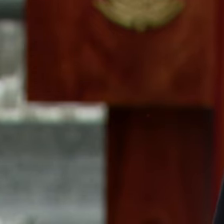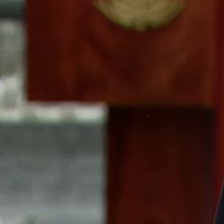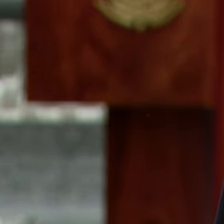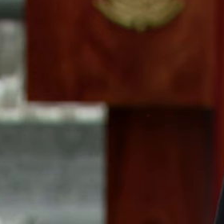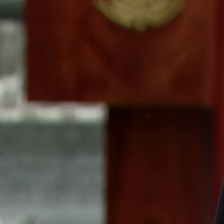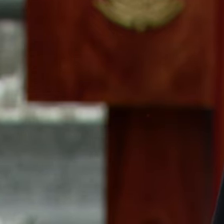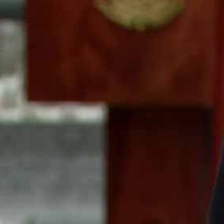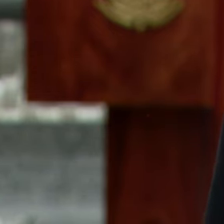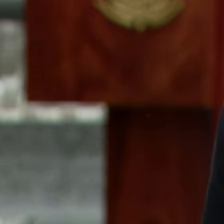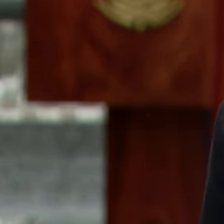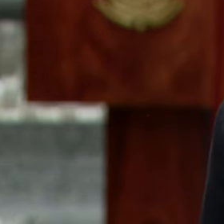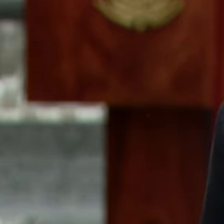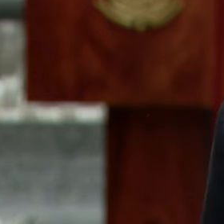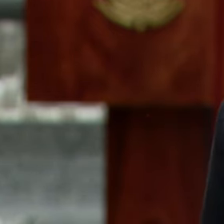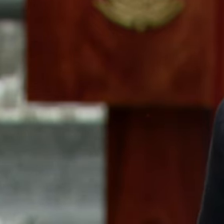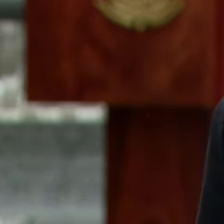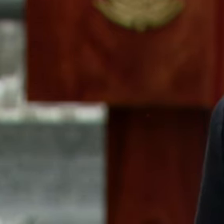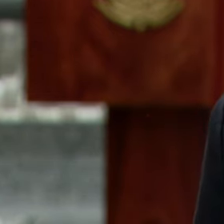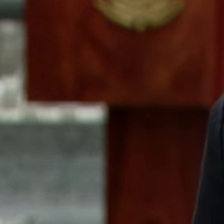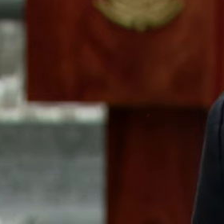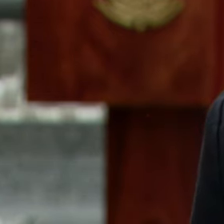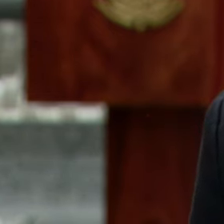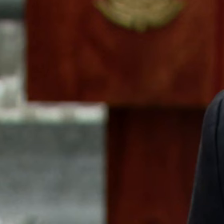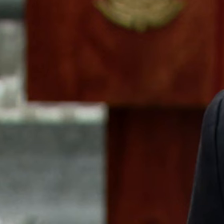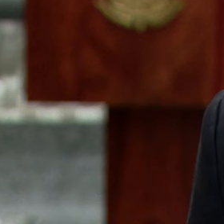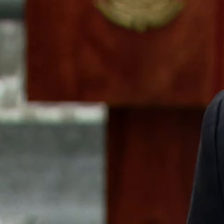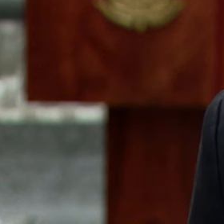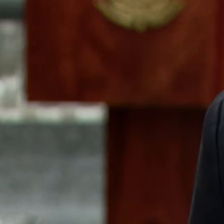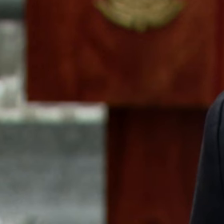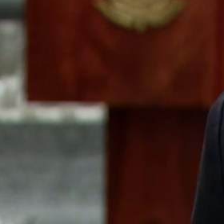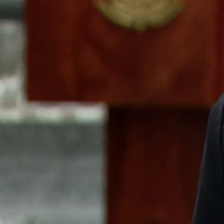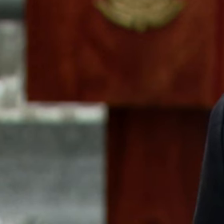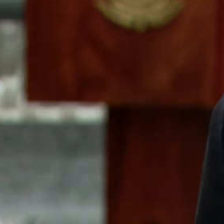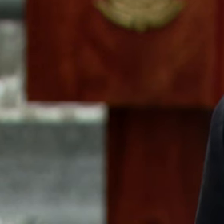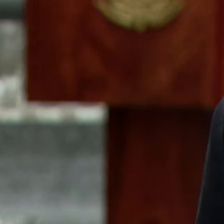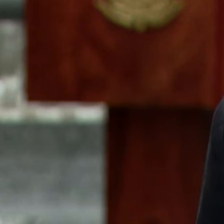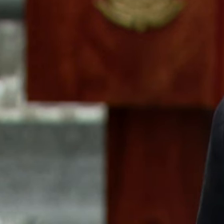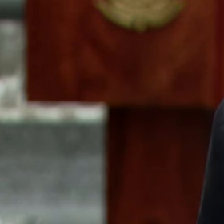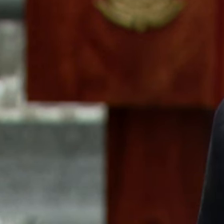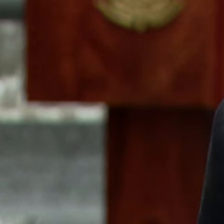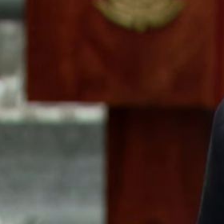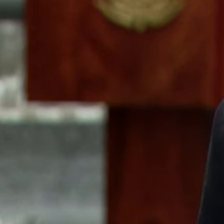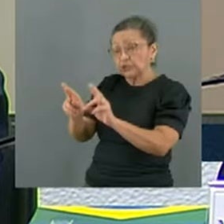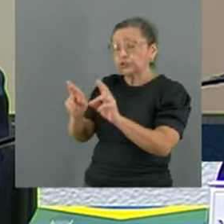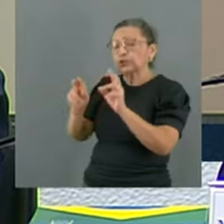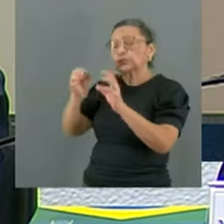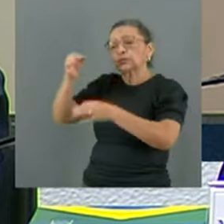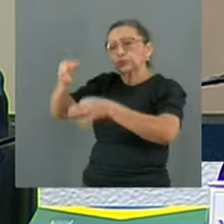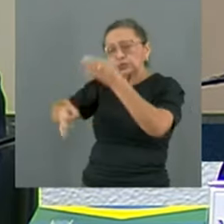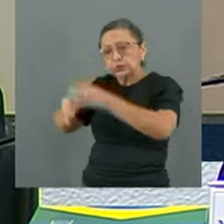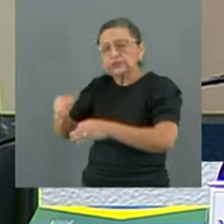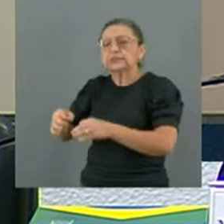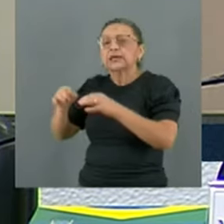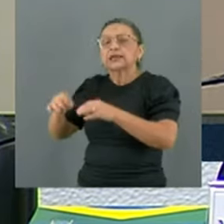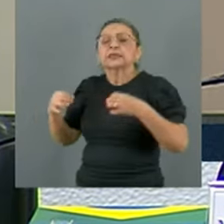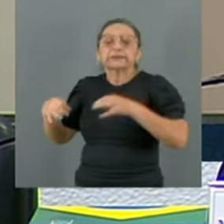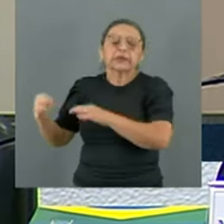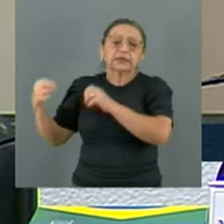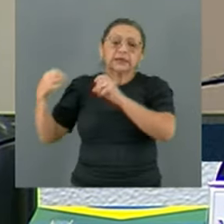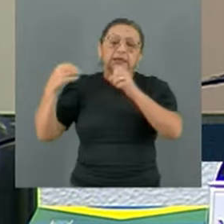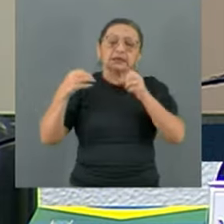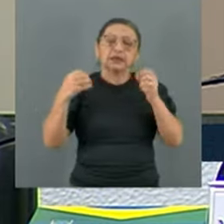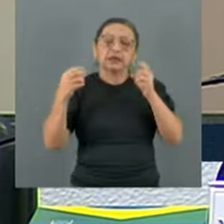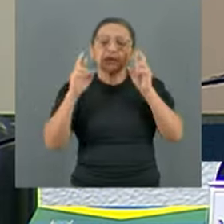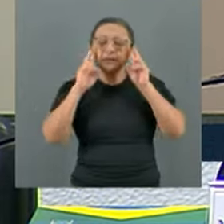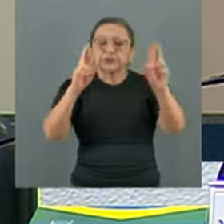Nacional de Justiça mais cedo ele foi sabatinado na comissão de constituição e justiça o Ministro do Superior Tribunal